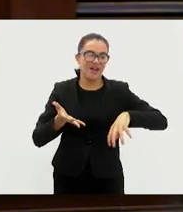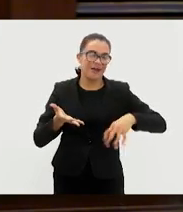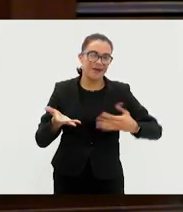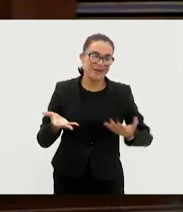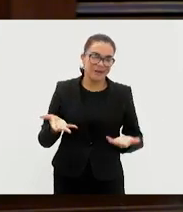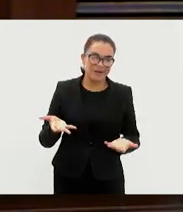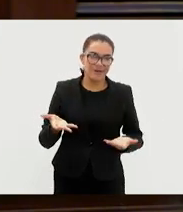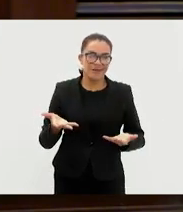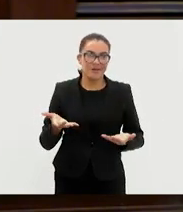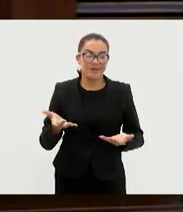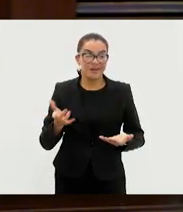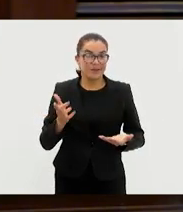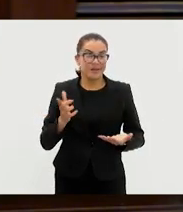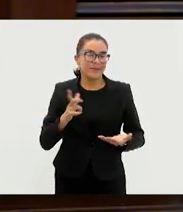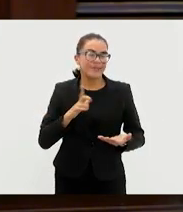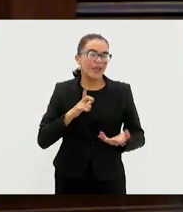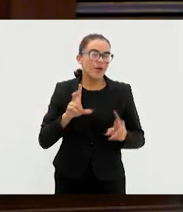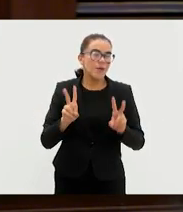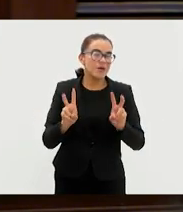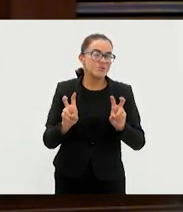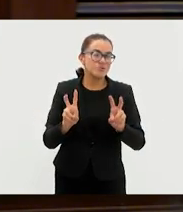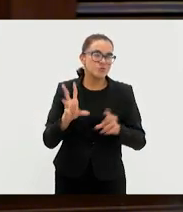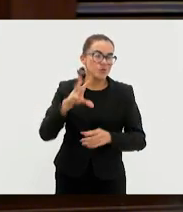Tem uma coisa na política que eu aprendi,